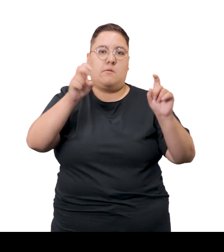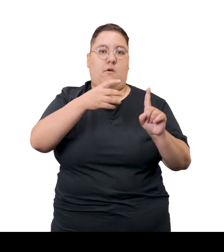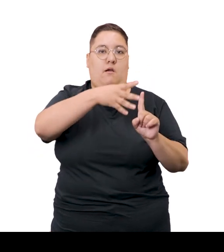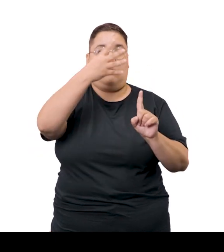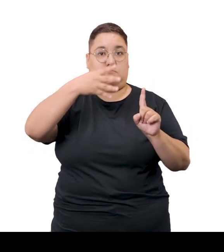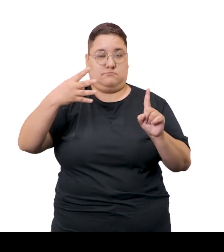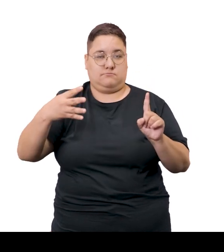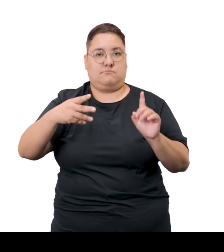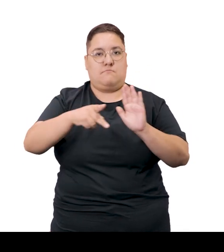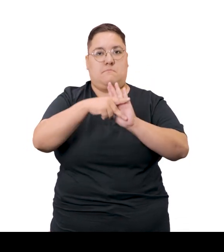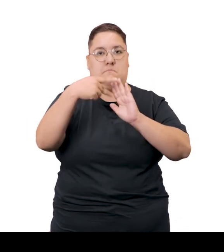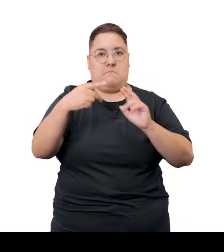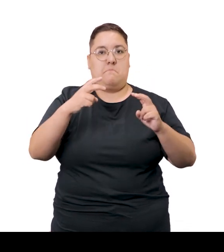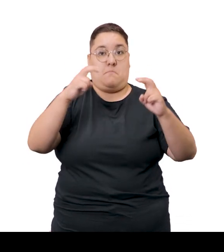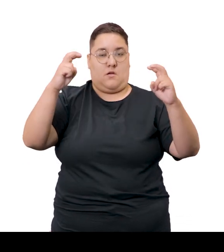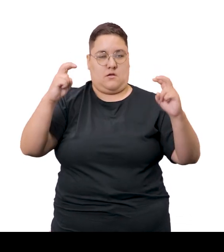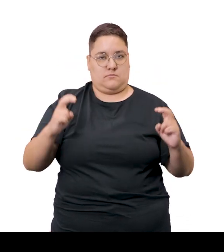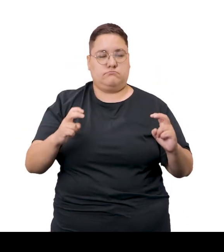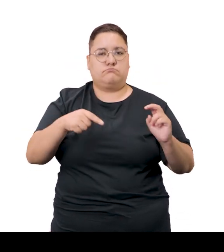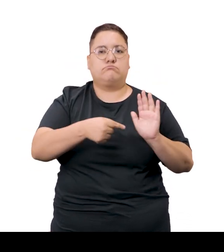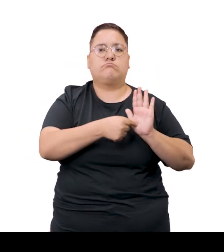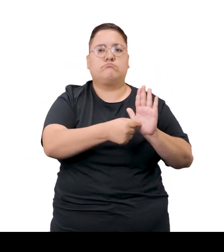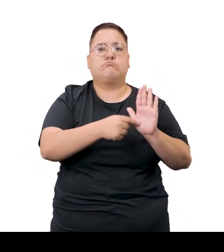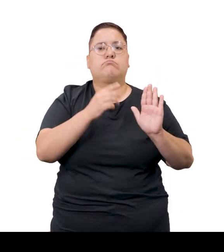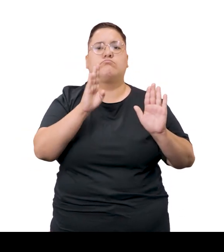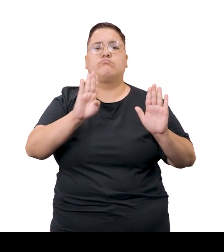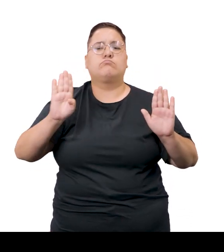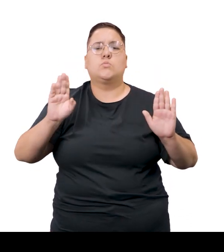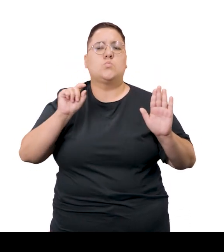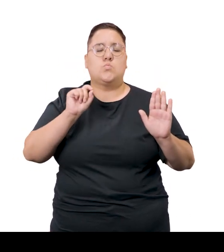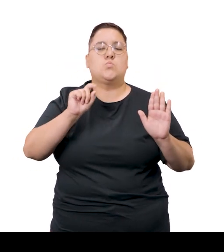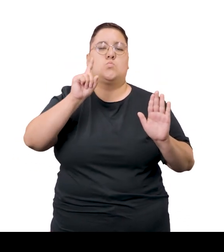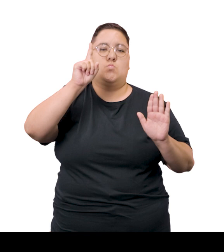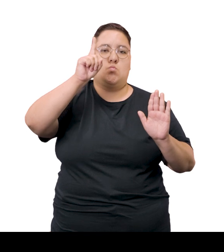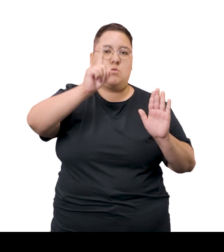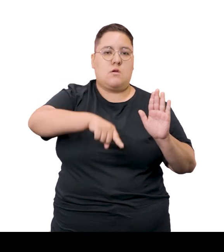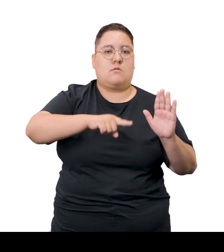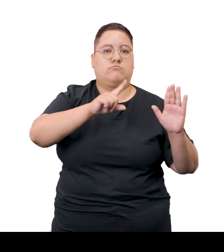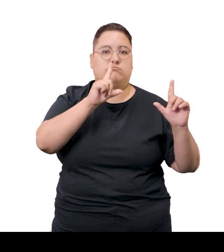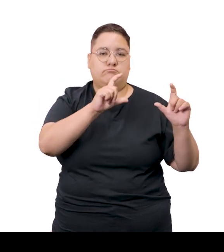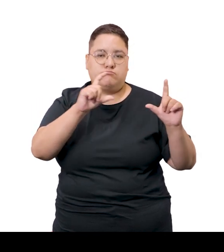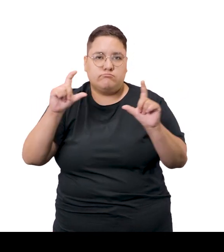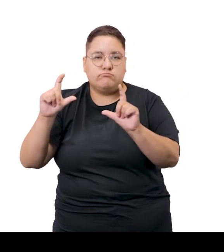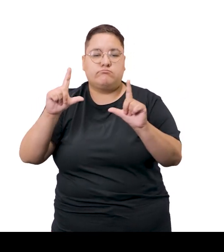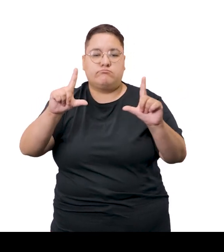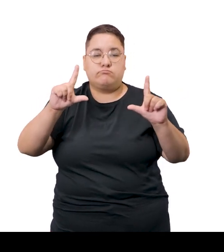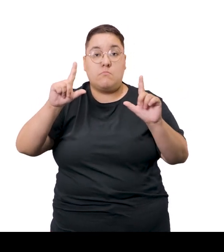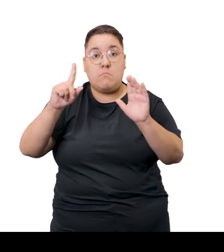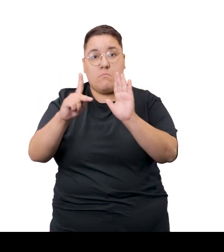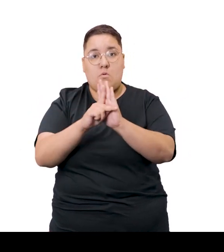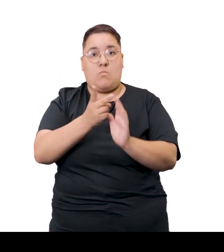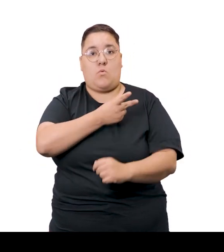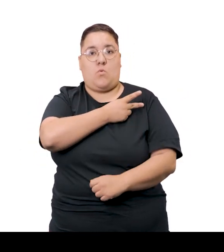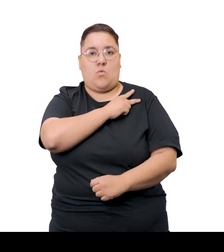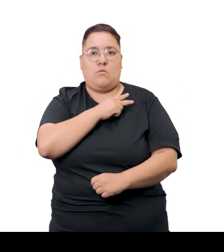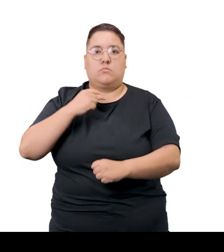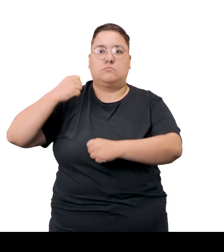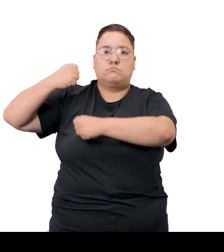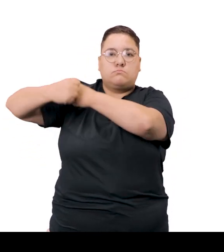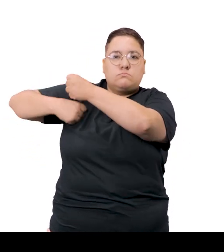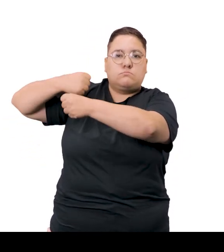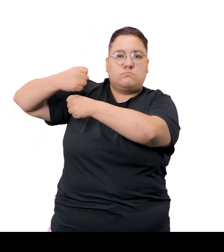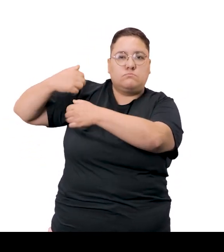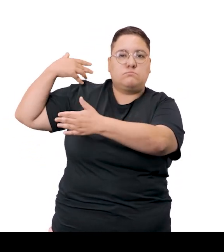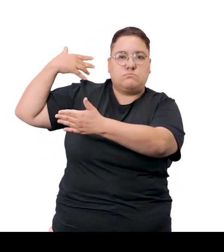MASP, esta mostra propõe reunir retratos dessa coletividade feitos por Opie ao longo das décadas.